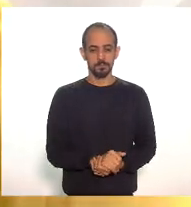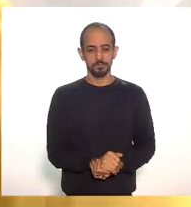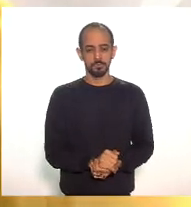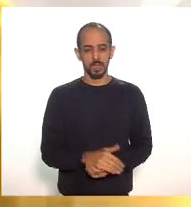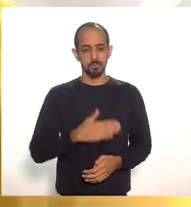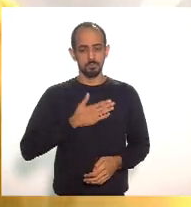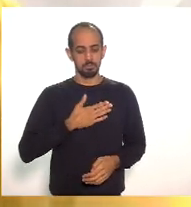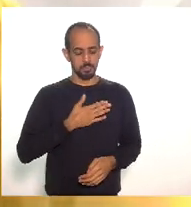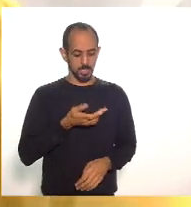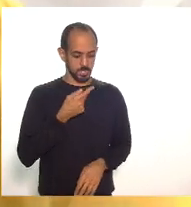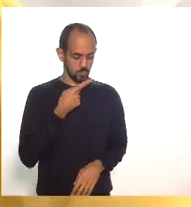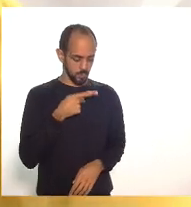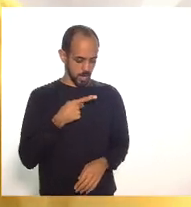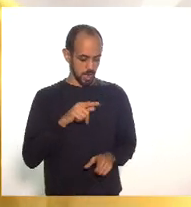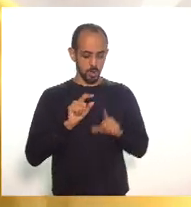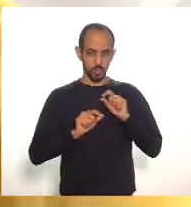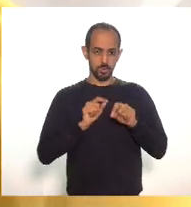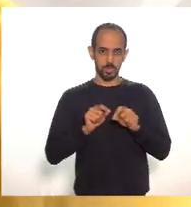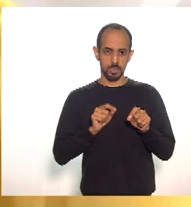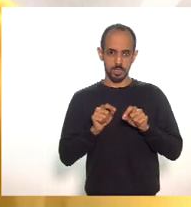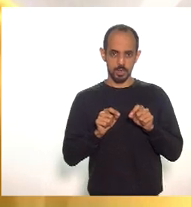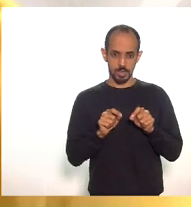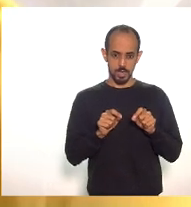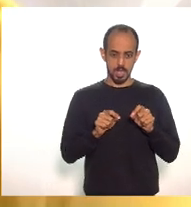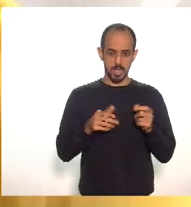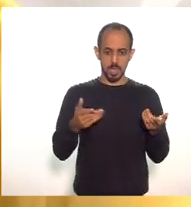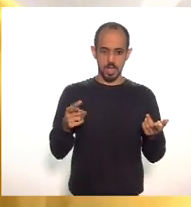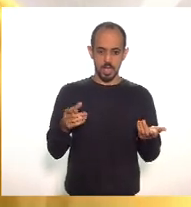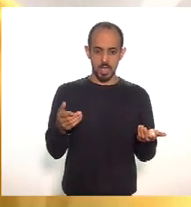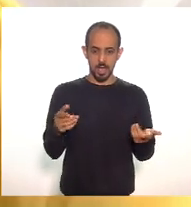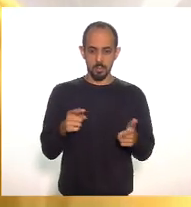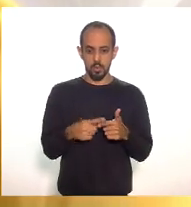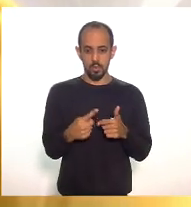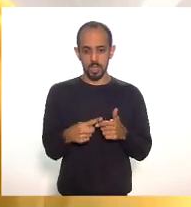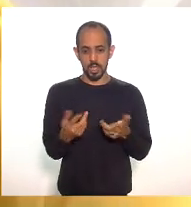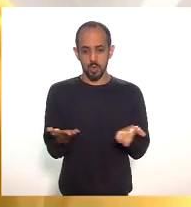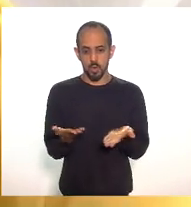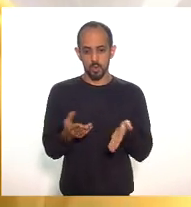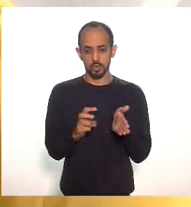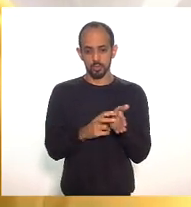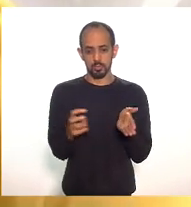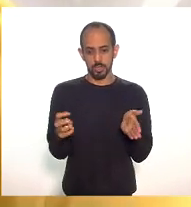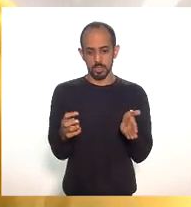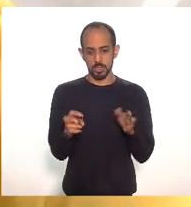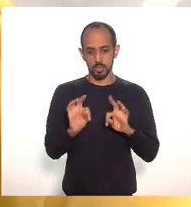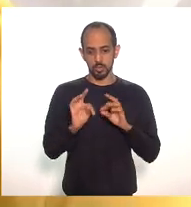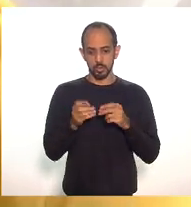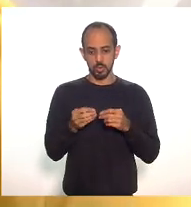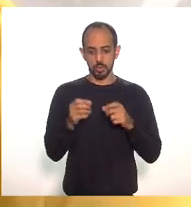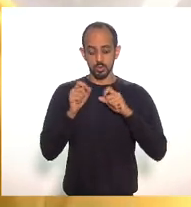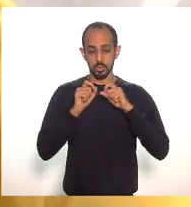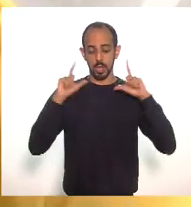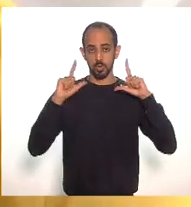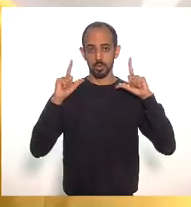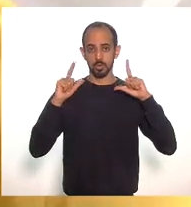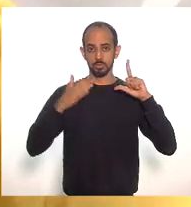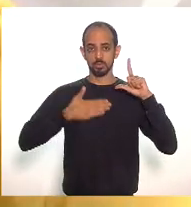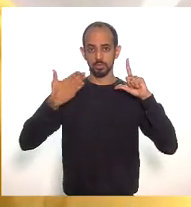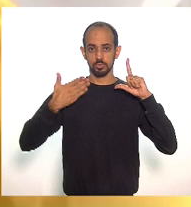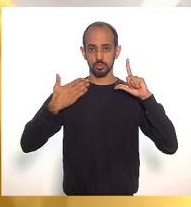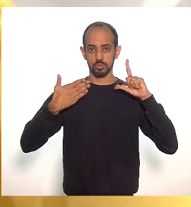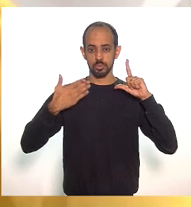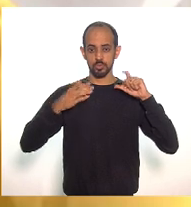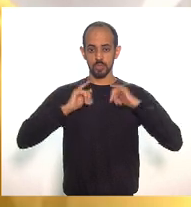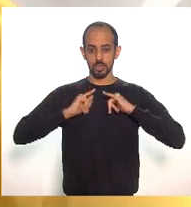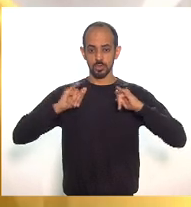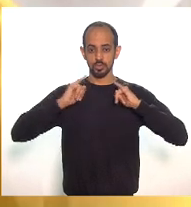fala Presidente tudo de que hoje pela manhã todos Acordamos né impactados